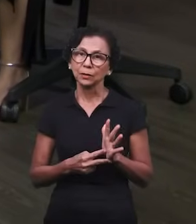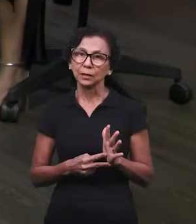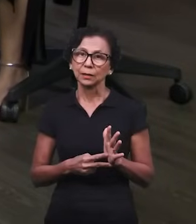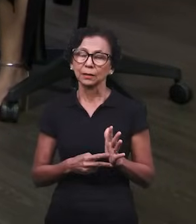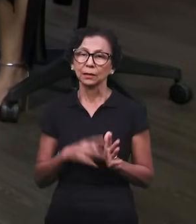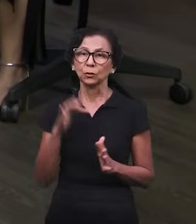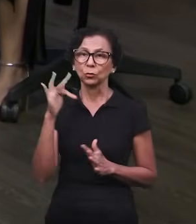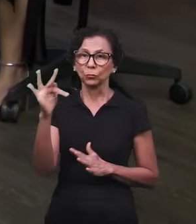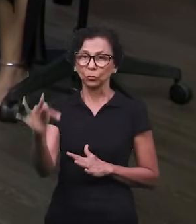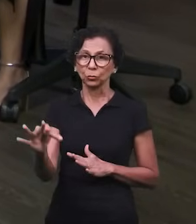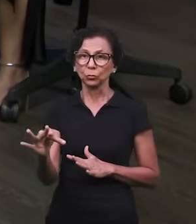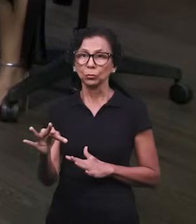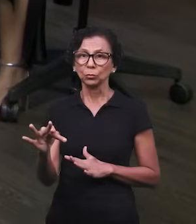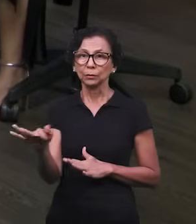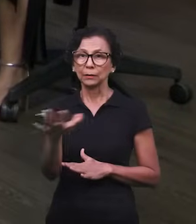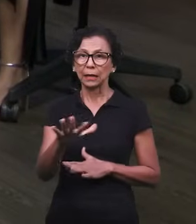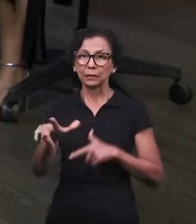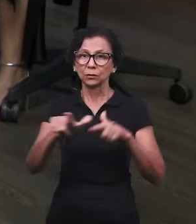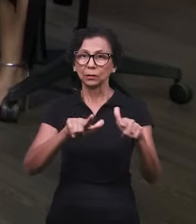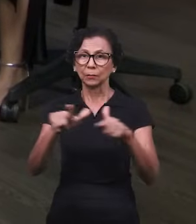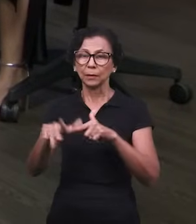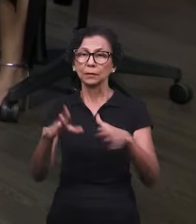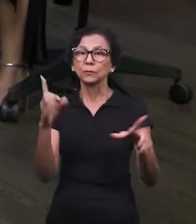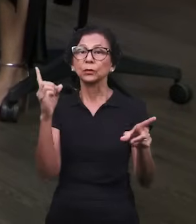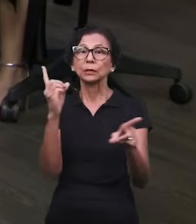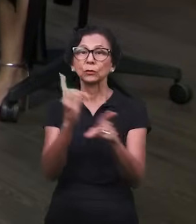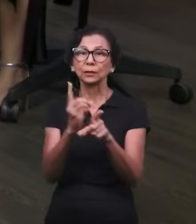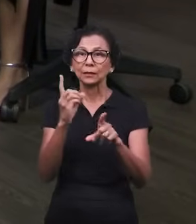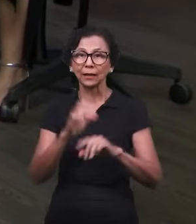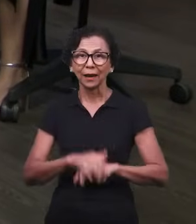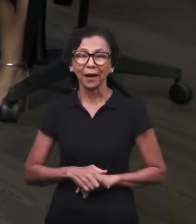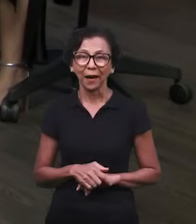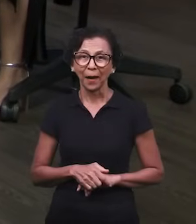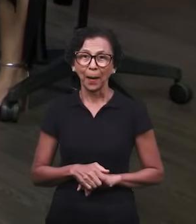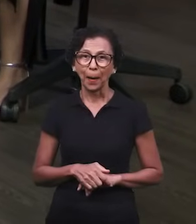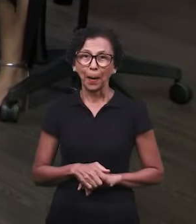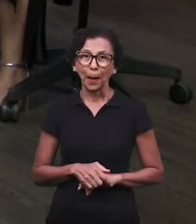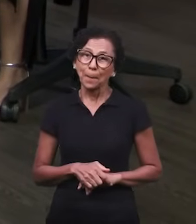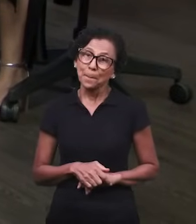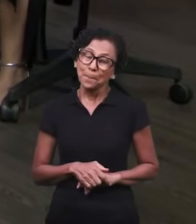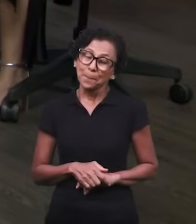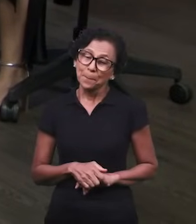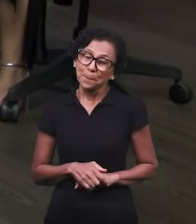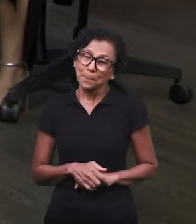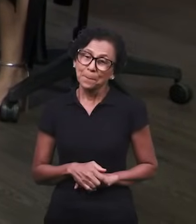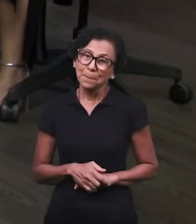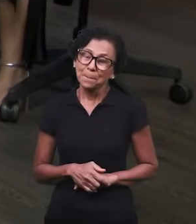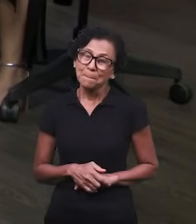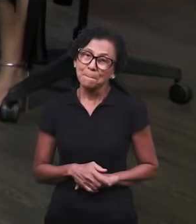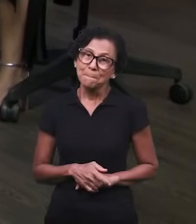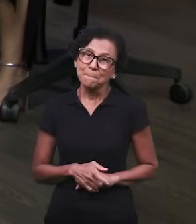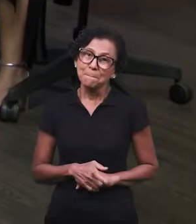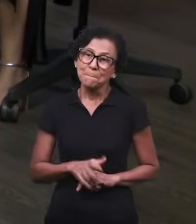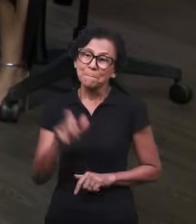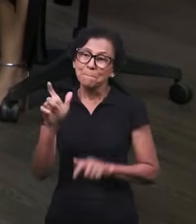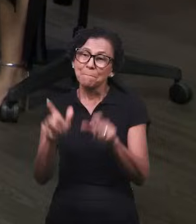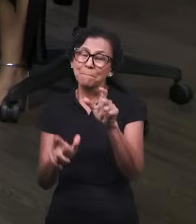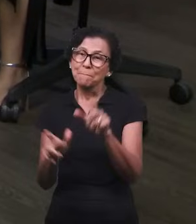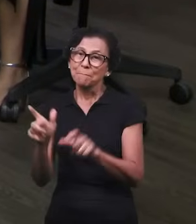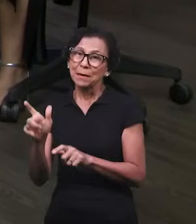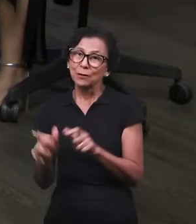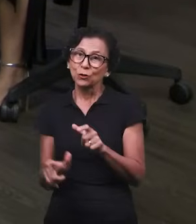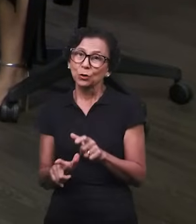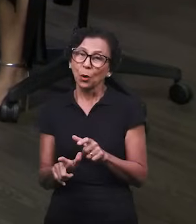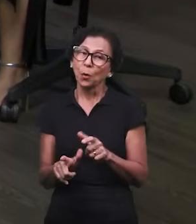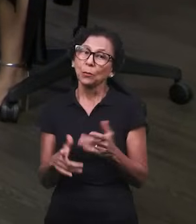seus colegas da faculdade. E eles não vão querer com eles pessoas que sejam fechadas, que não saibam trabalhar em grupo,